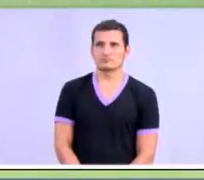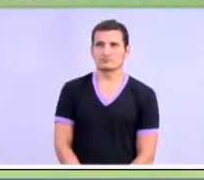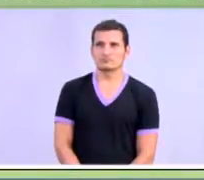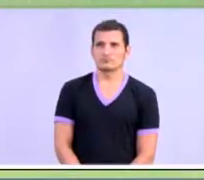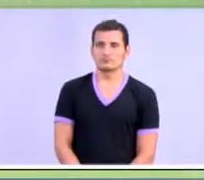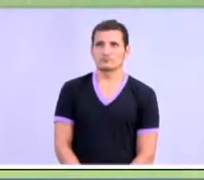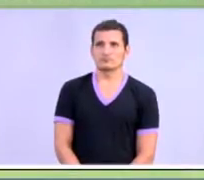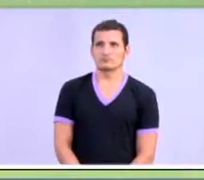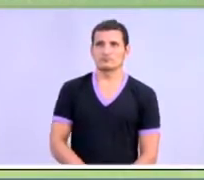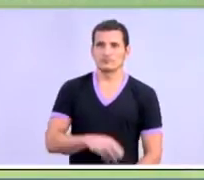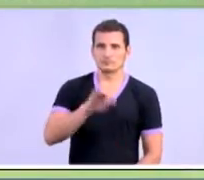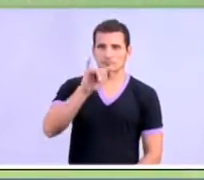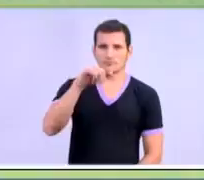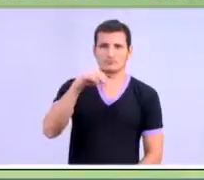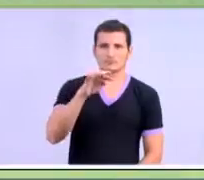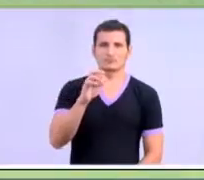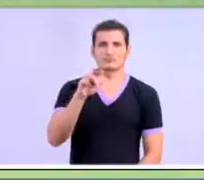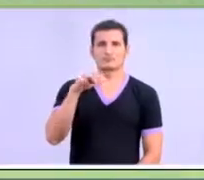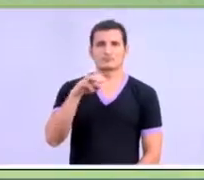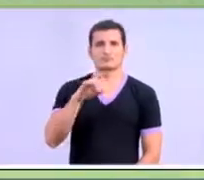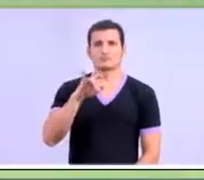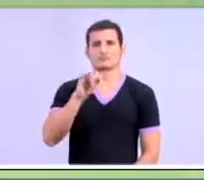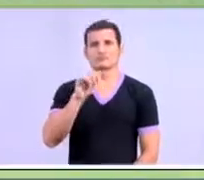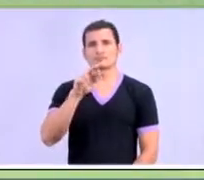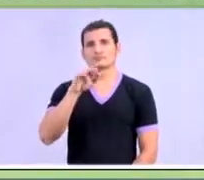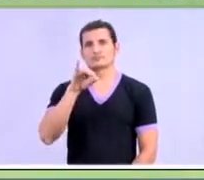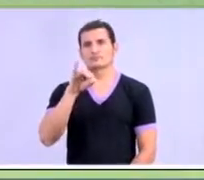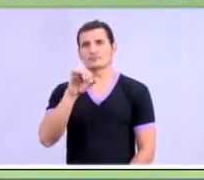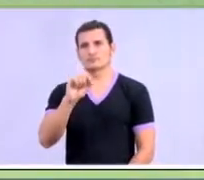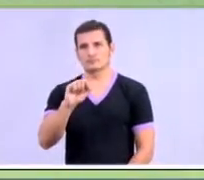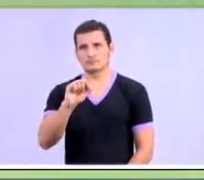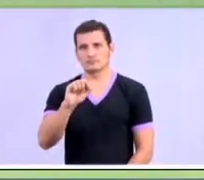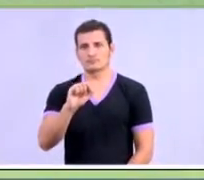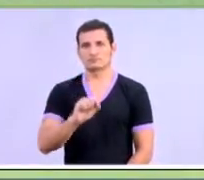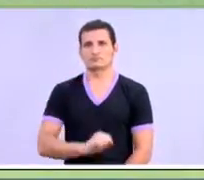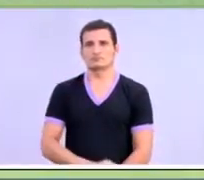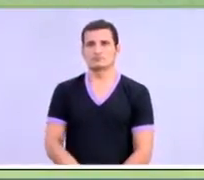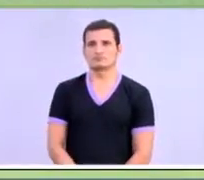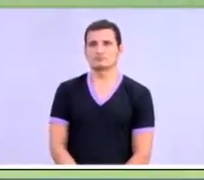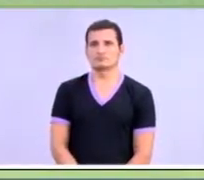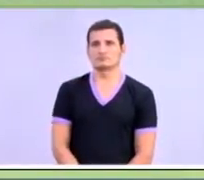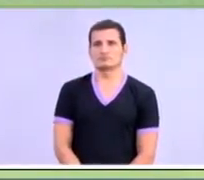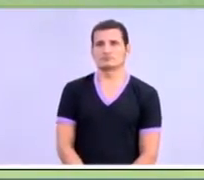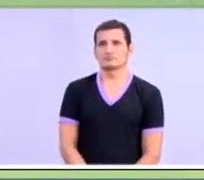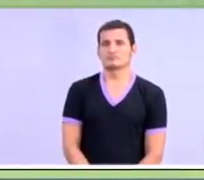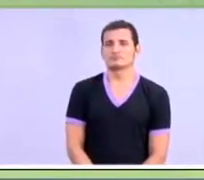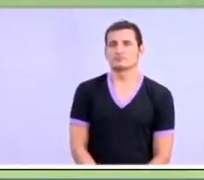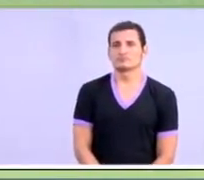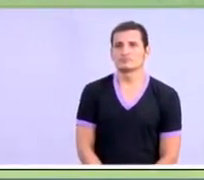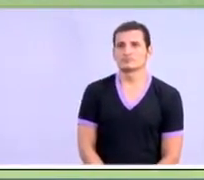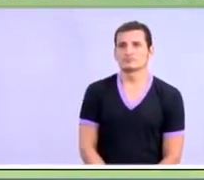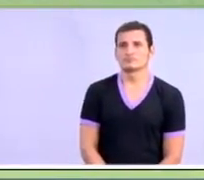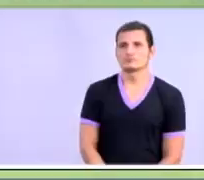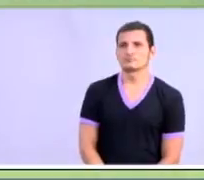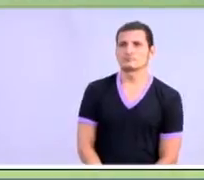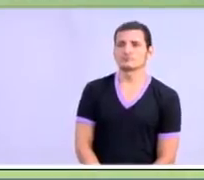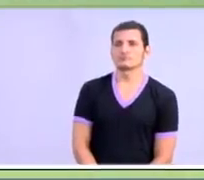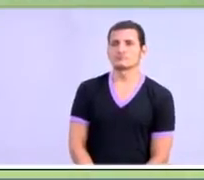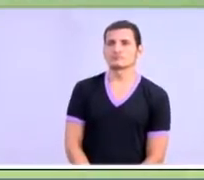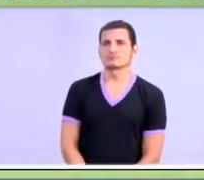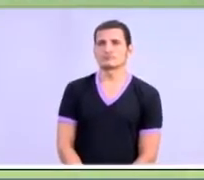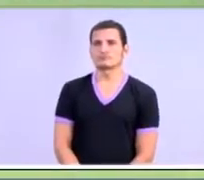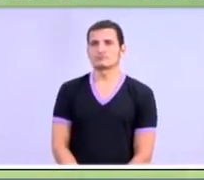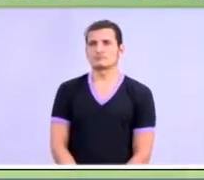Dispositivos intermediários. Nós até falamos um pouquinho agora no início da aula, esclarecendo a dúvida do nosso aluno,